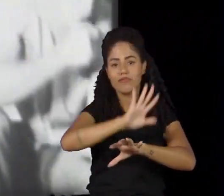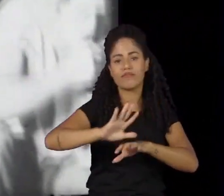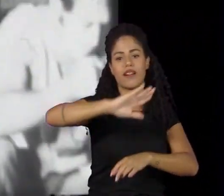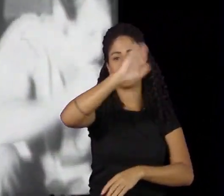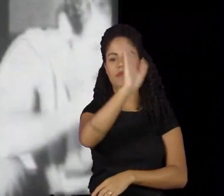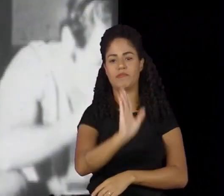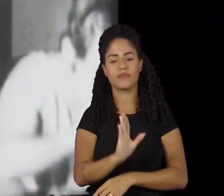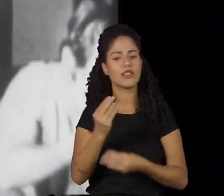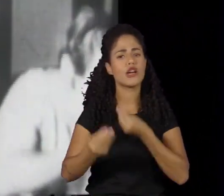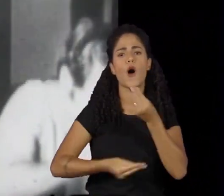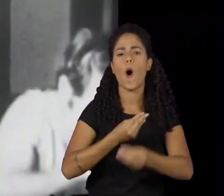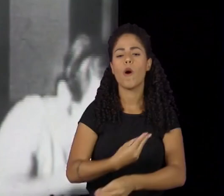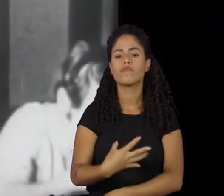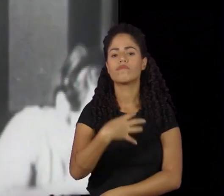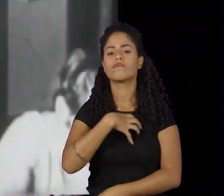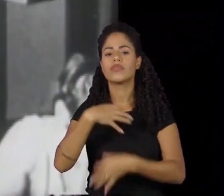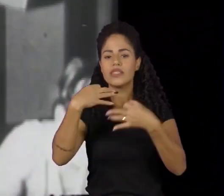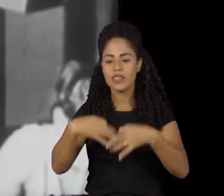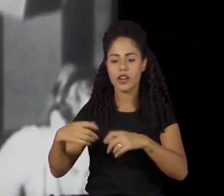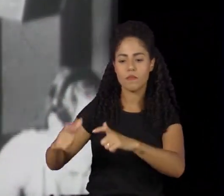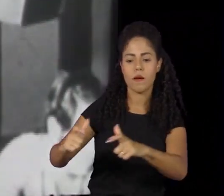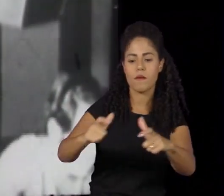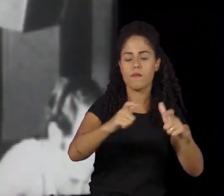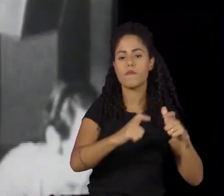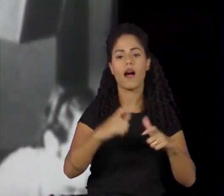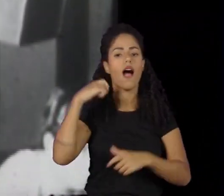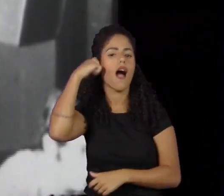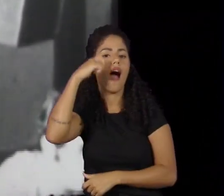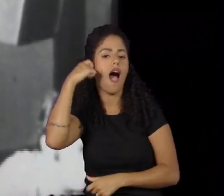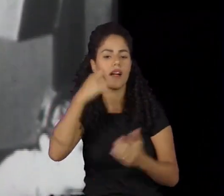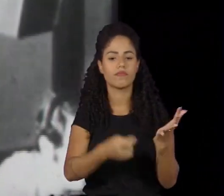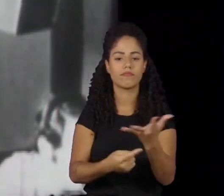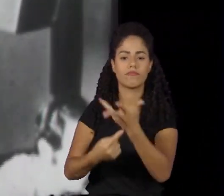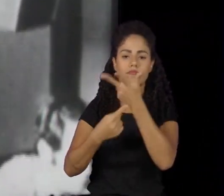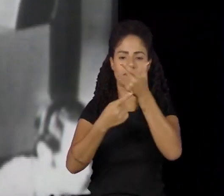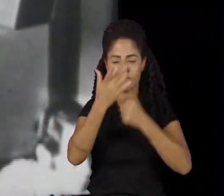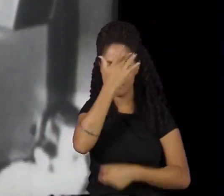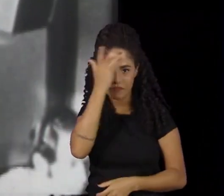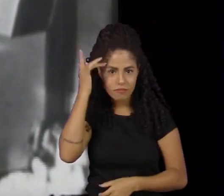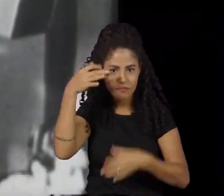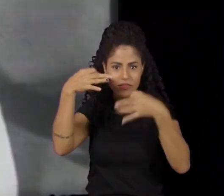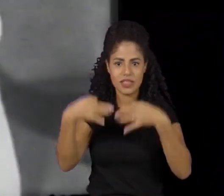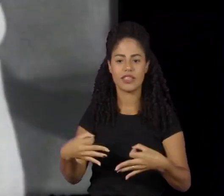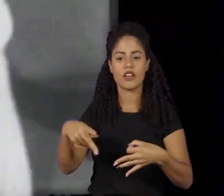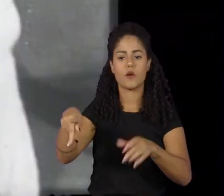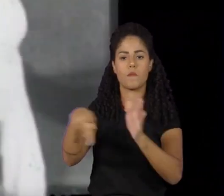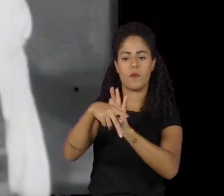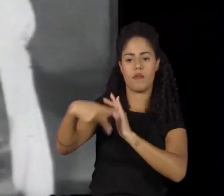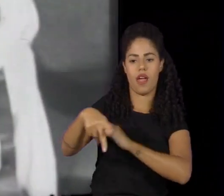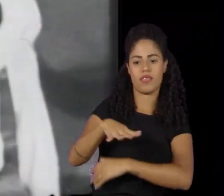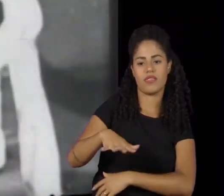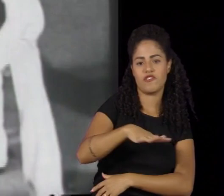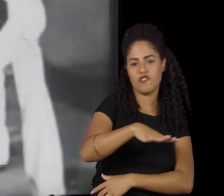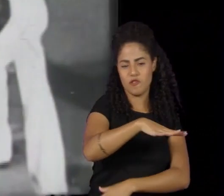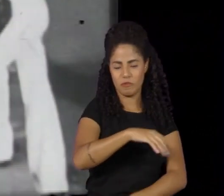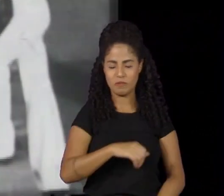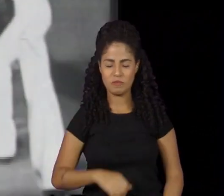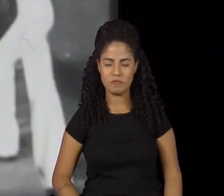então transmitiam atrações locais com artistas e técnicos de suas próprias regiões.